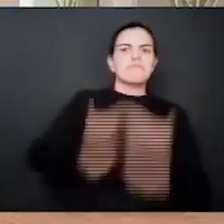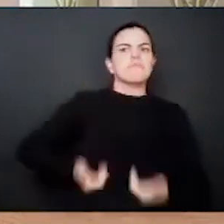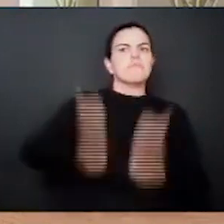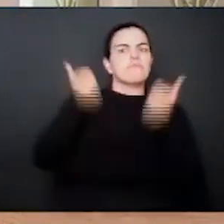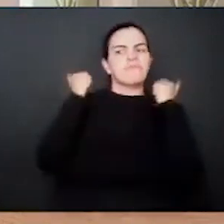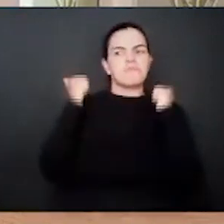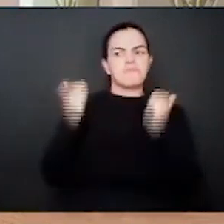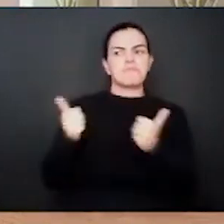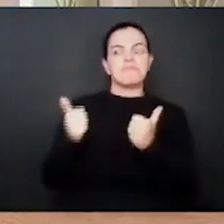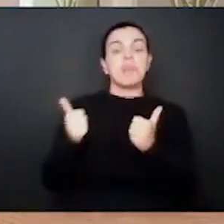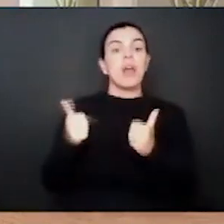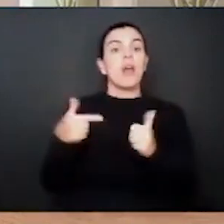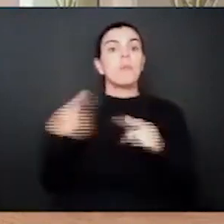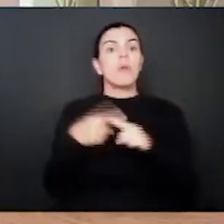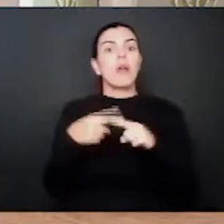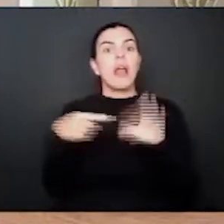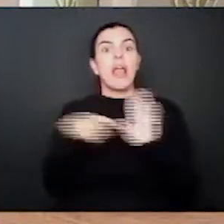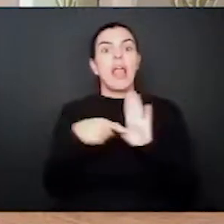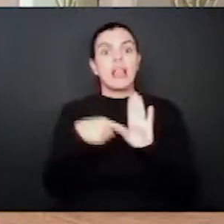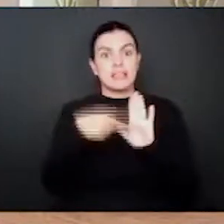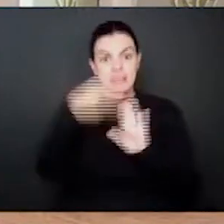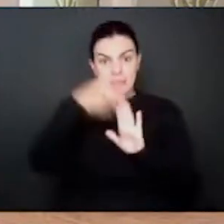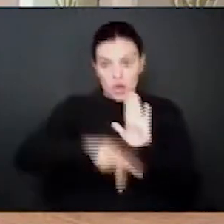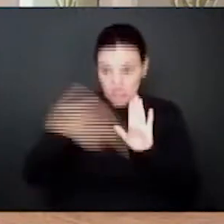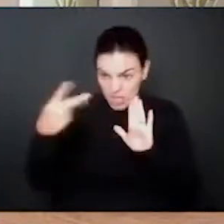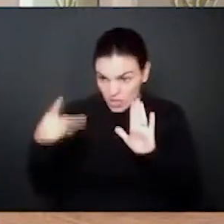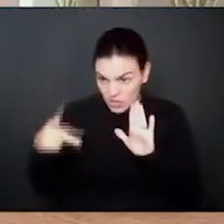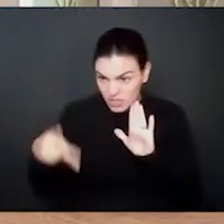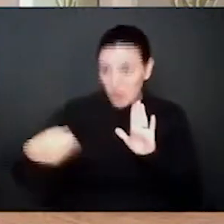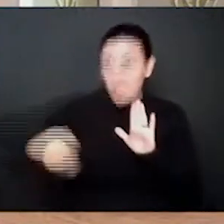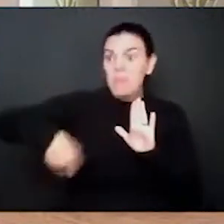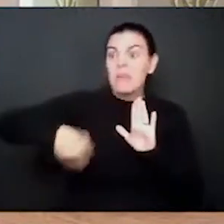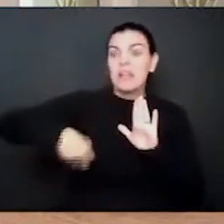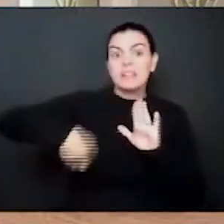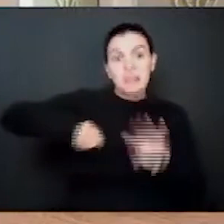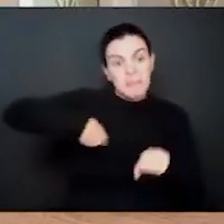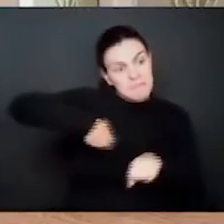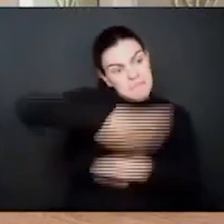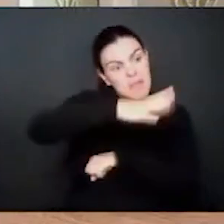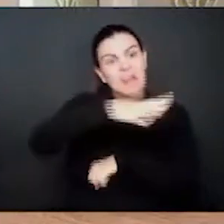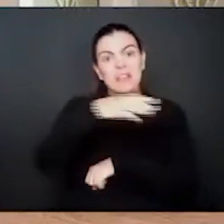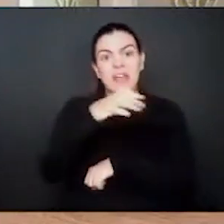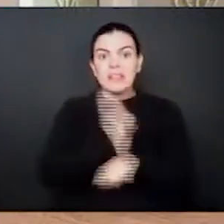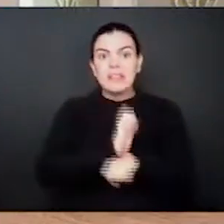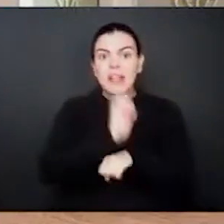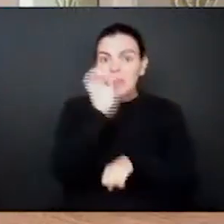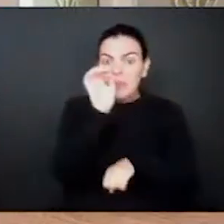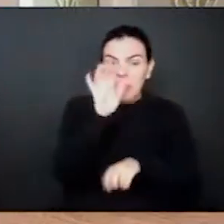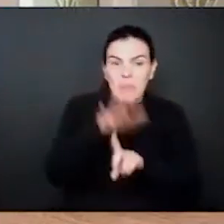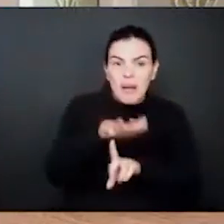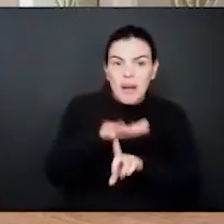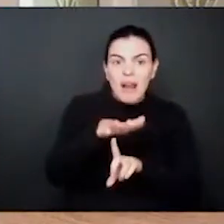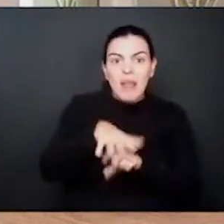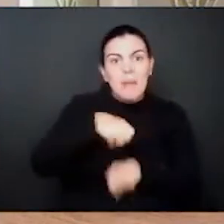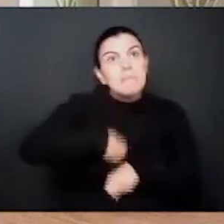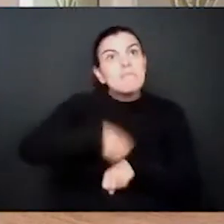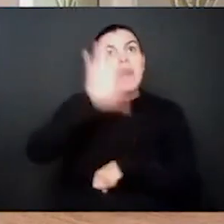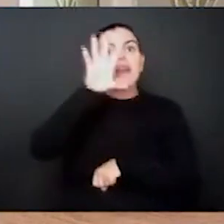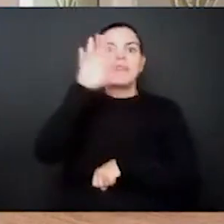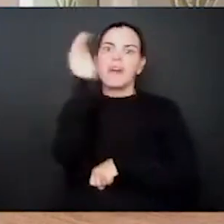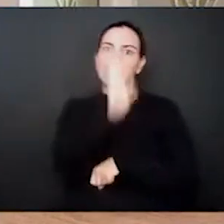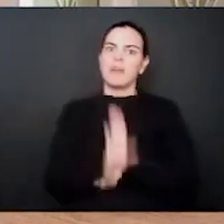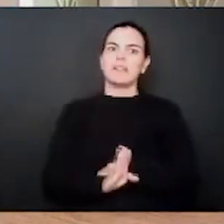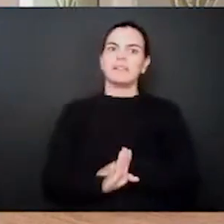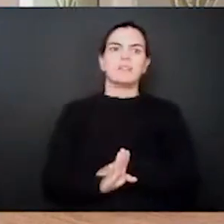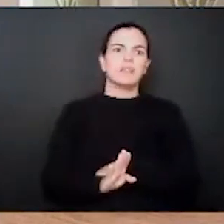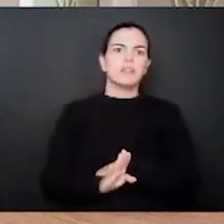Esse projeto tem que ser expandido para todo o interior do Paraná e para todo o interior do Brasil. Nós temos que fortalecer a